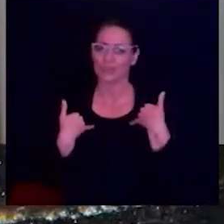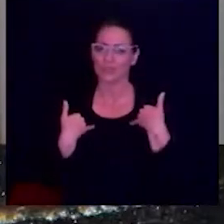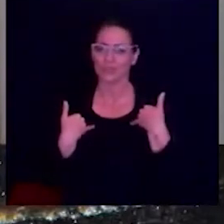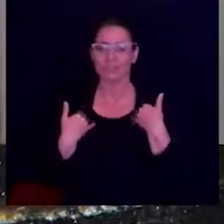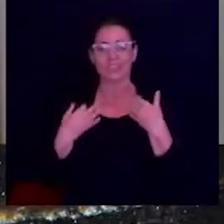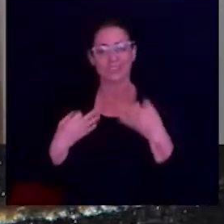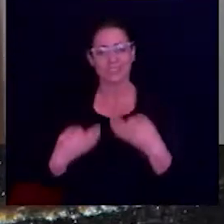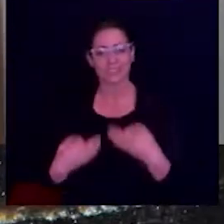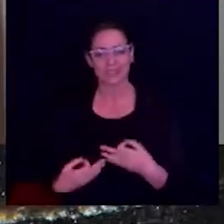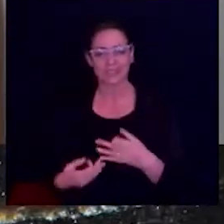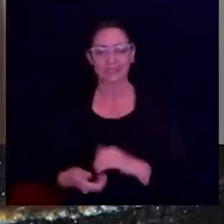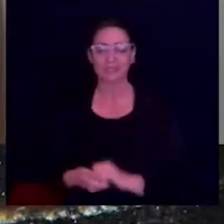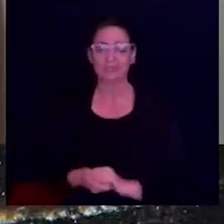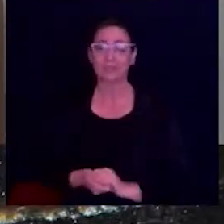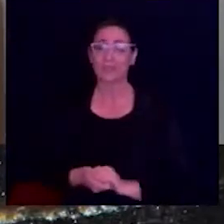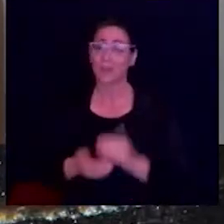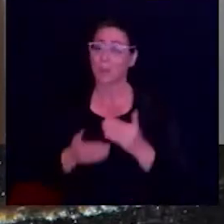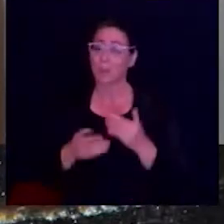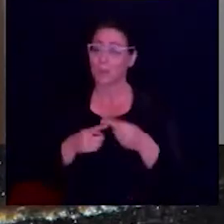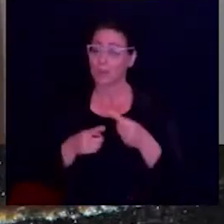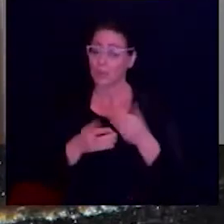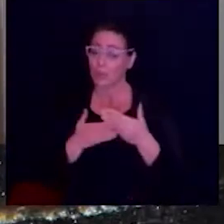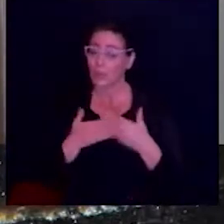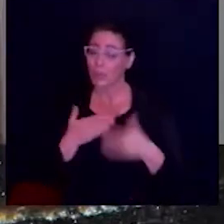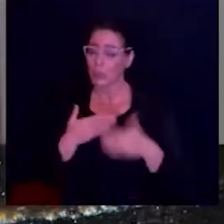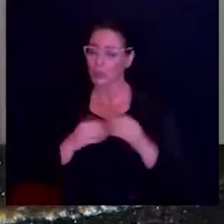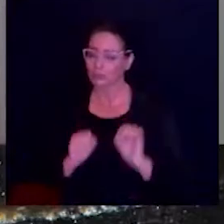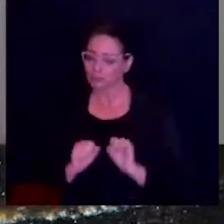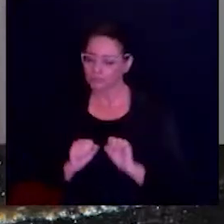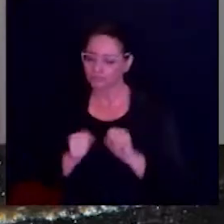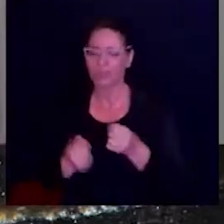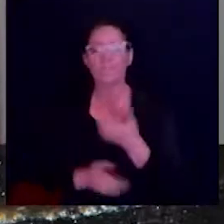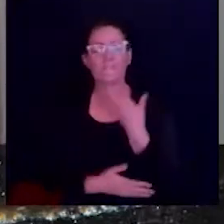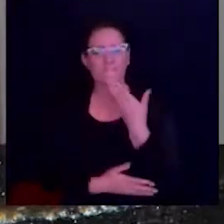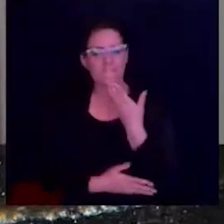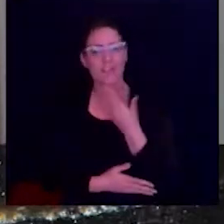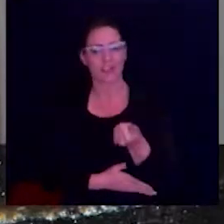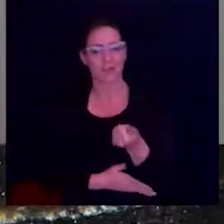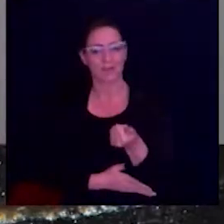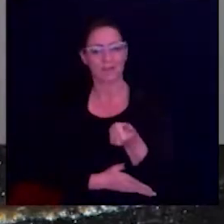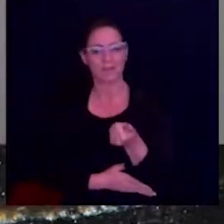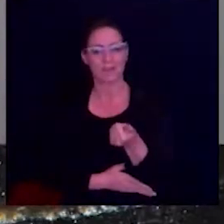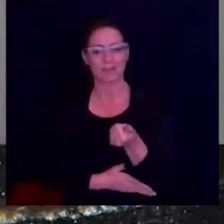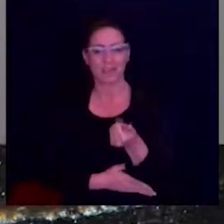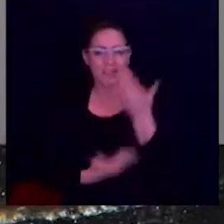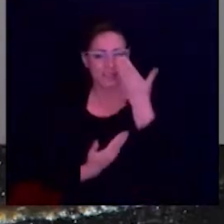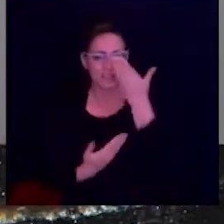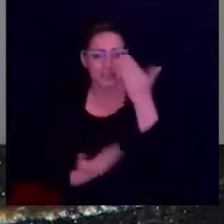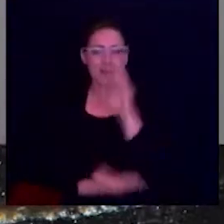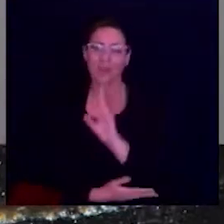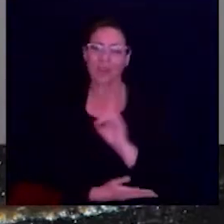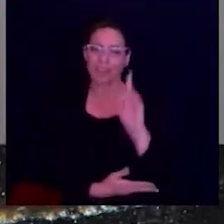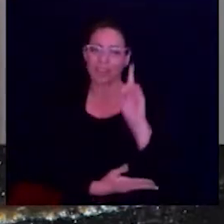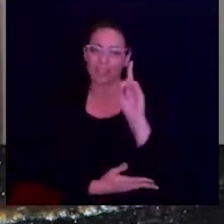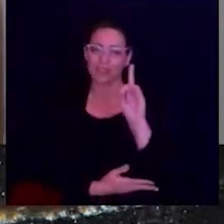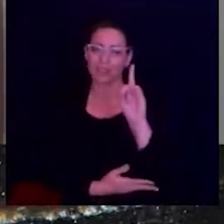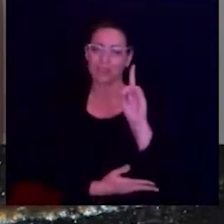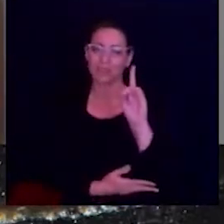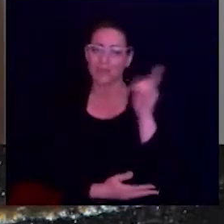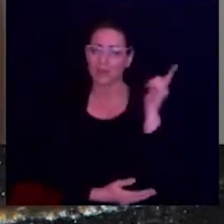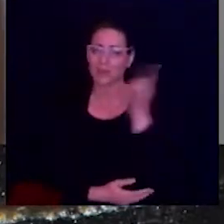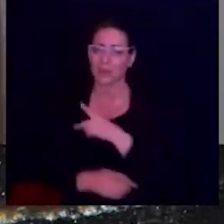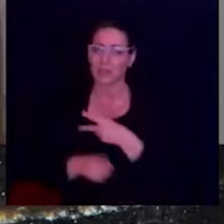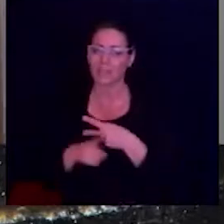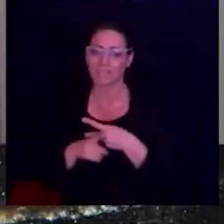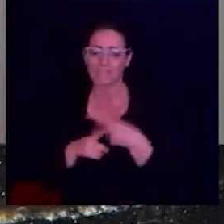cumprido, pois todo o esforço valeu a pena. Agradecemos a Deus por esta conquista